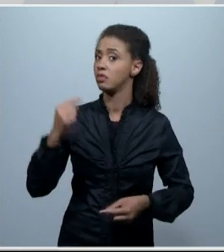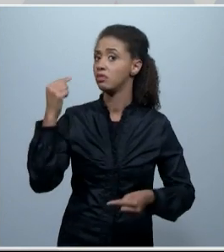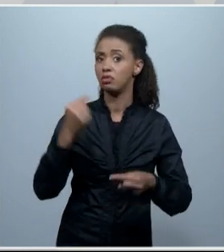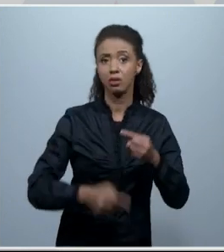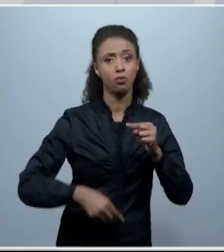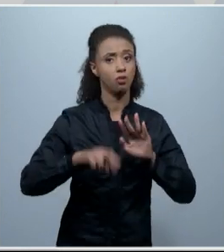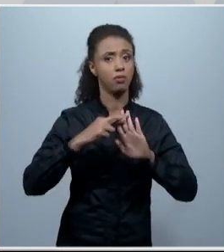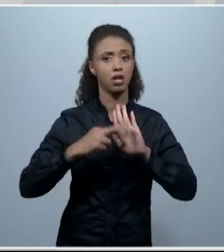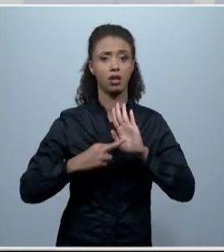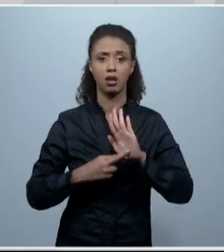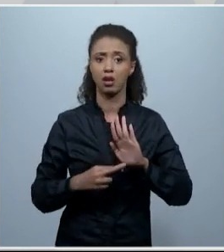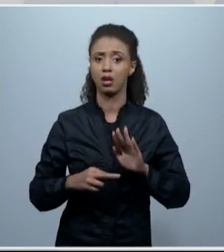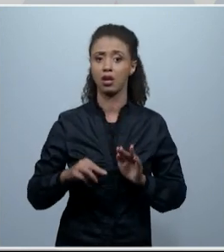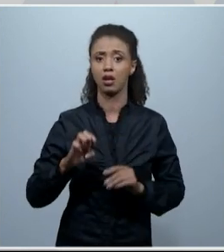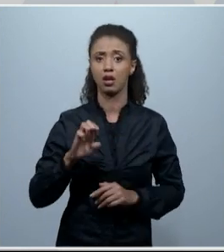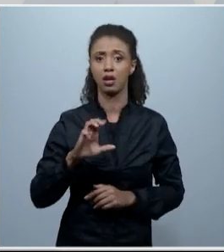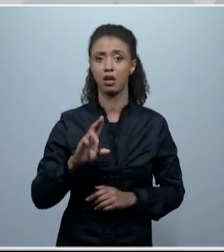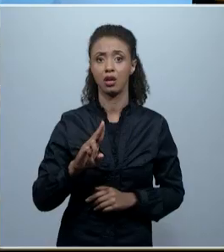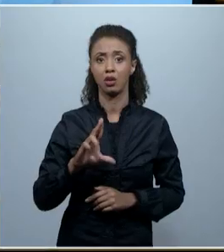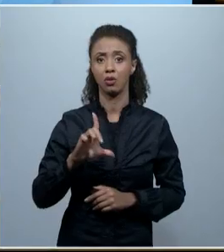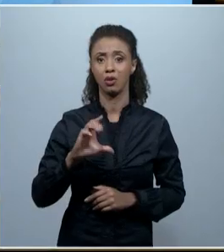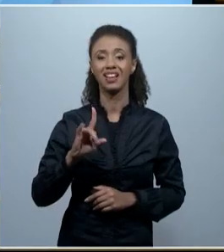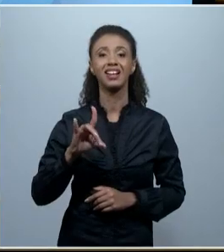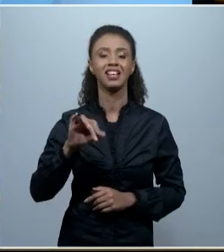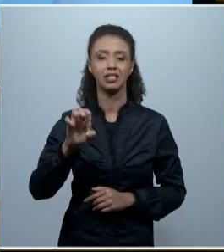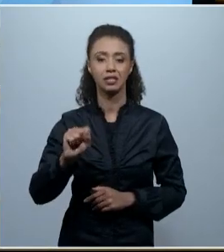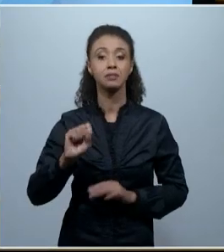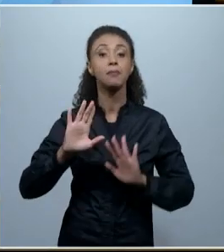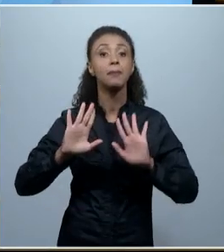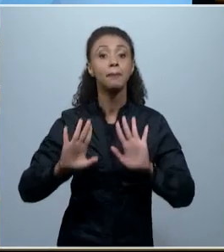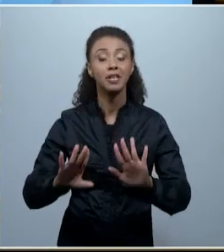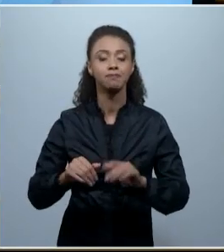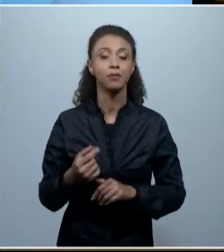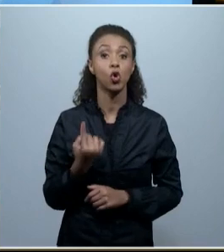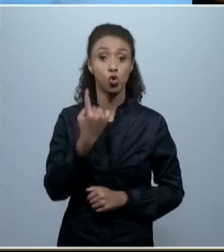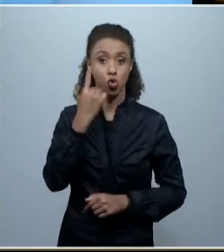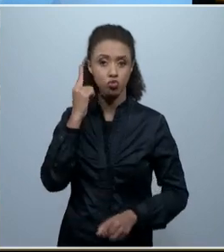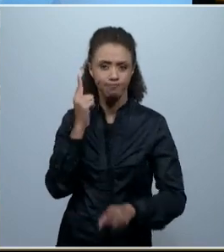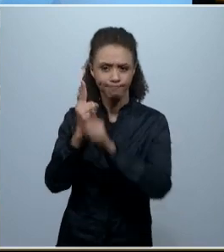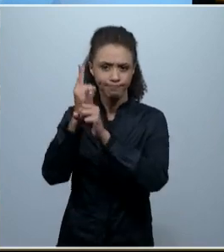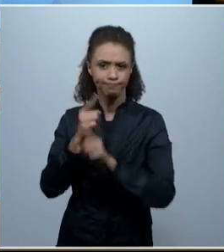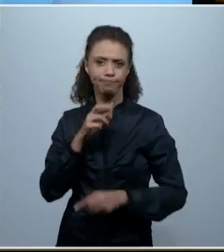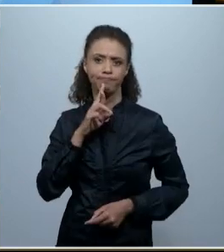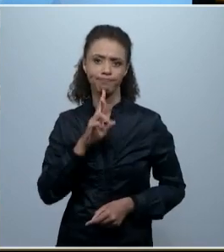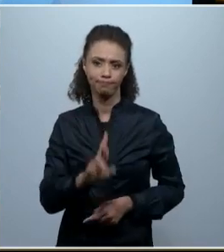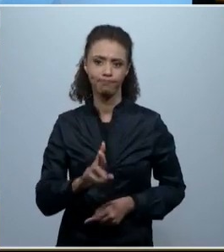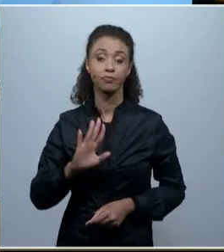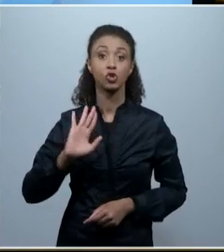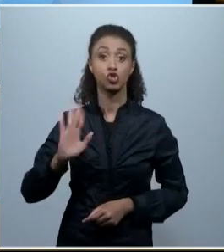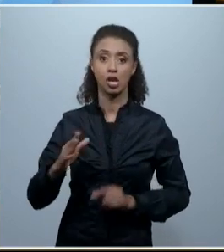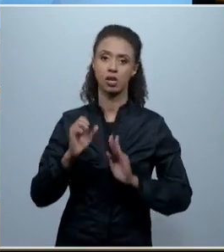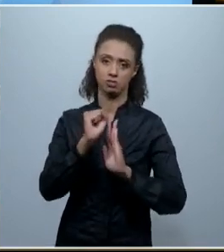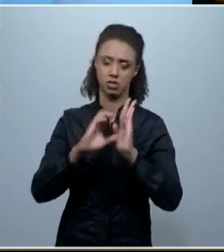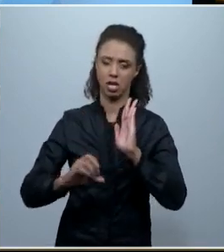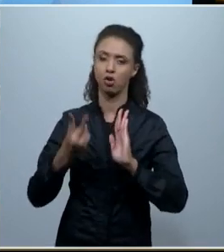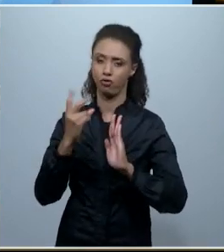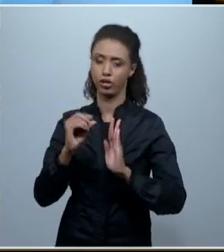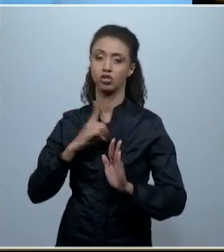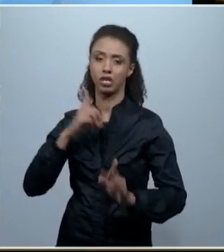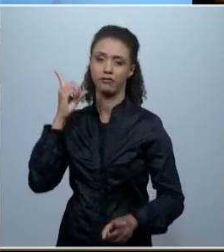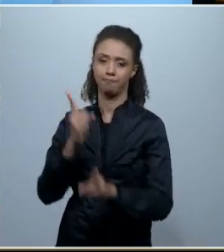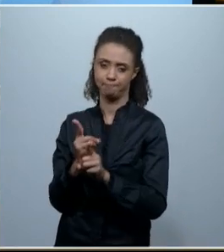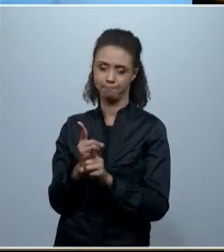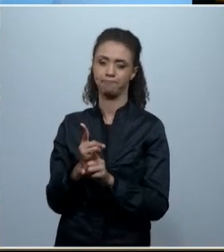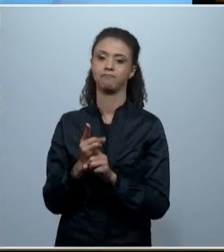exceto pelo poço lado das paralelas mas a resposta que foi descoberta por vários diâmetros já no século 20 é que